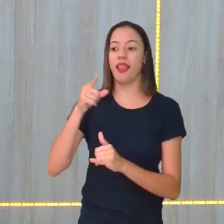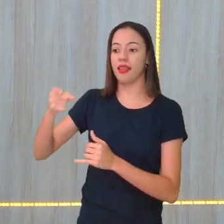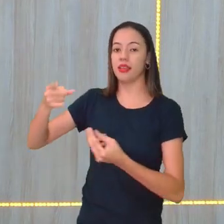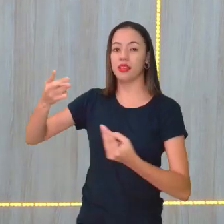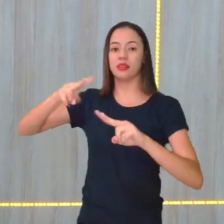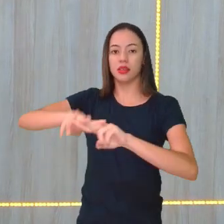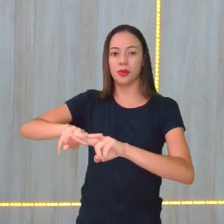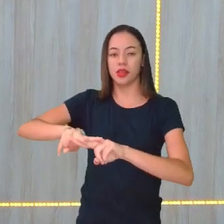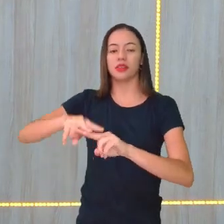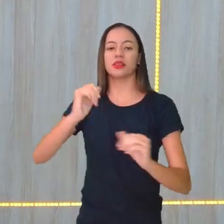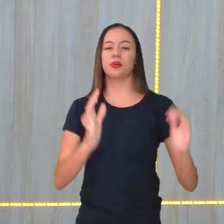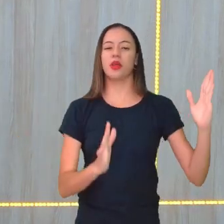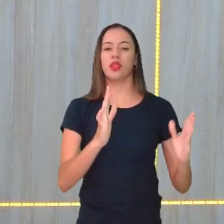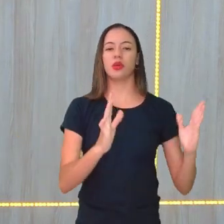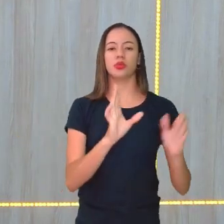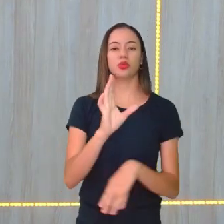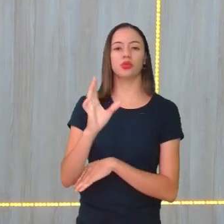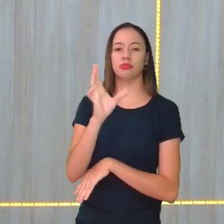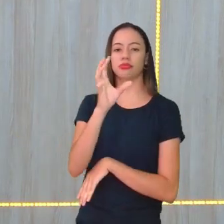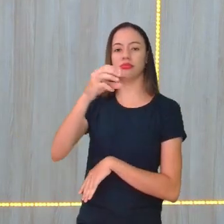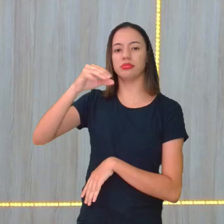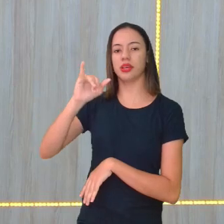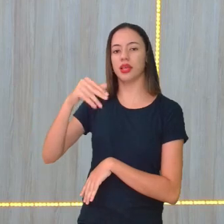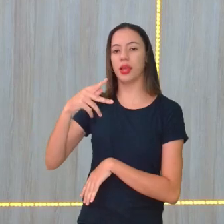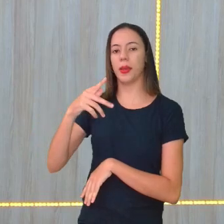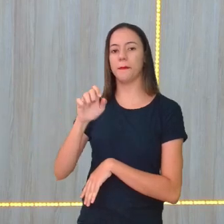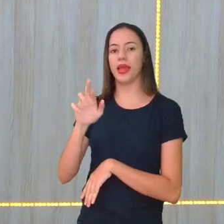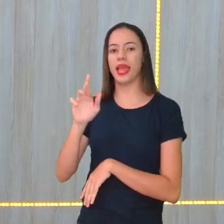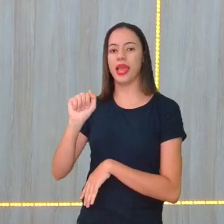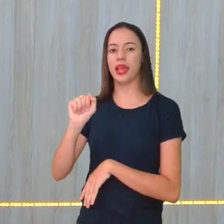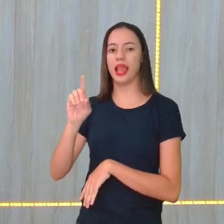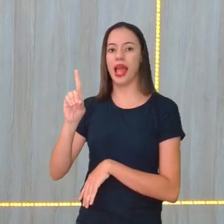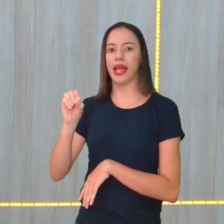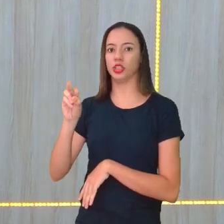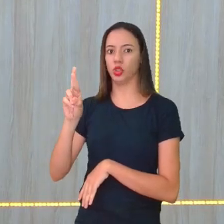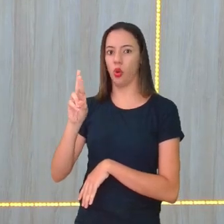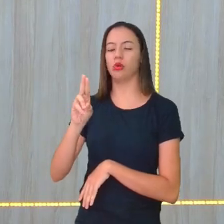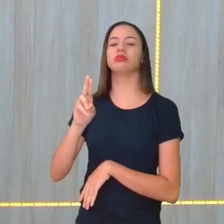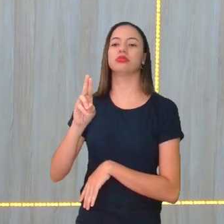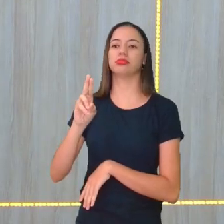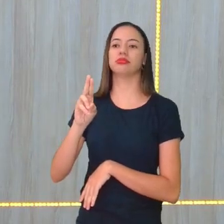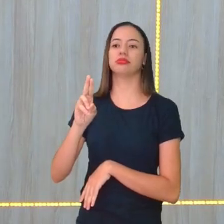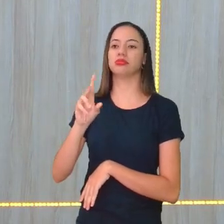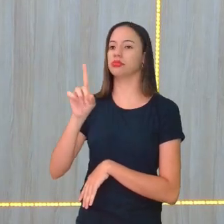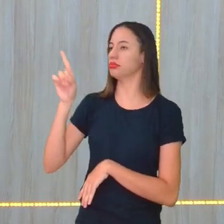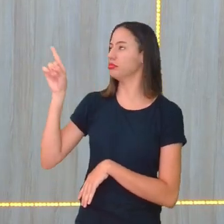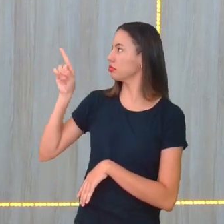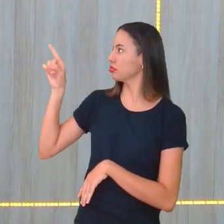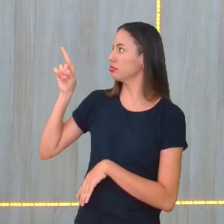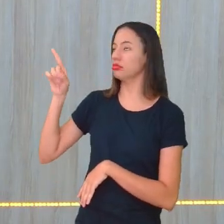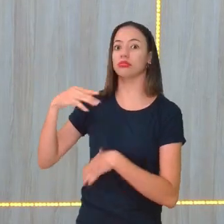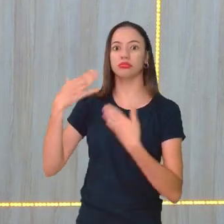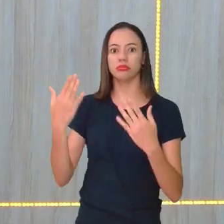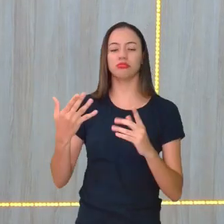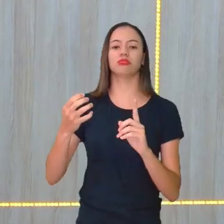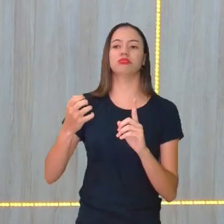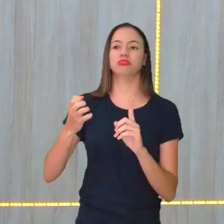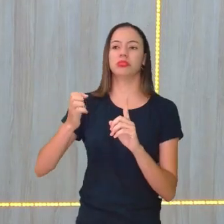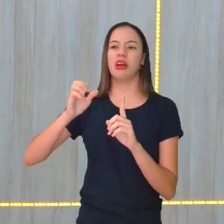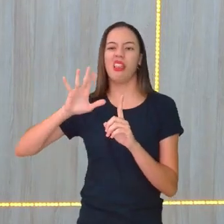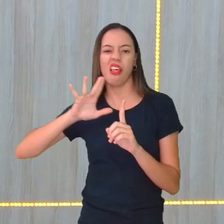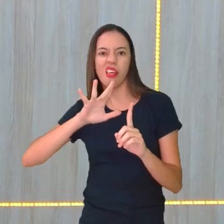imperador Diocleciano, esse camarada que está aqui, certo? A perseguição que teria ocorrido ali por volta